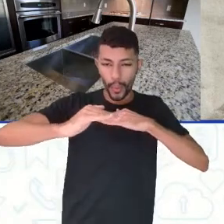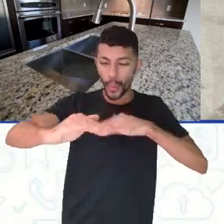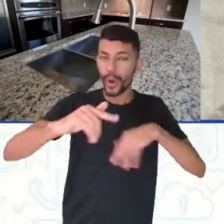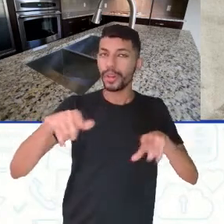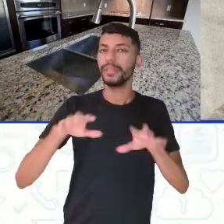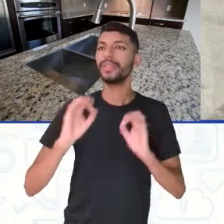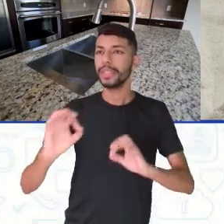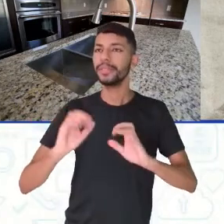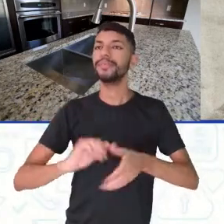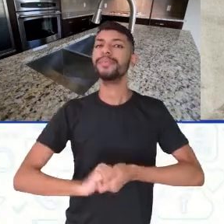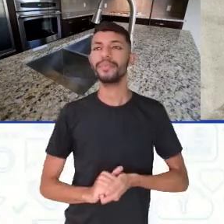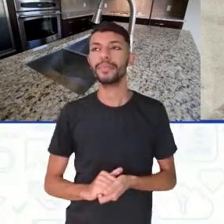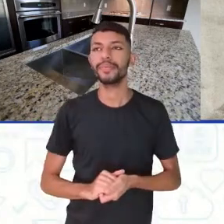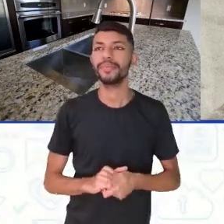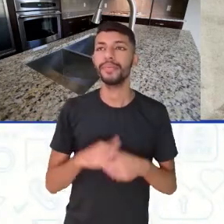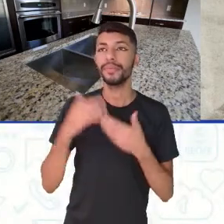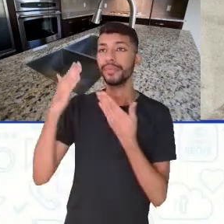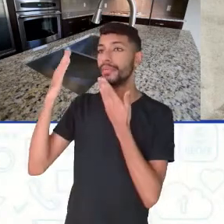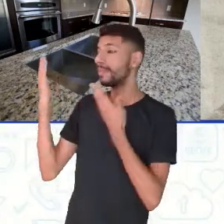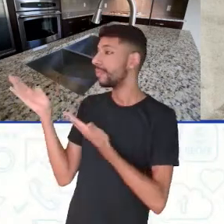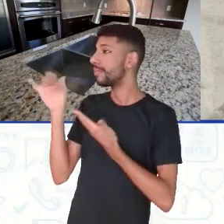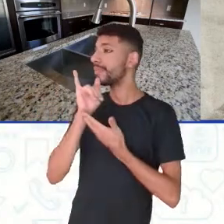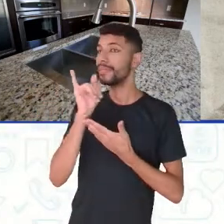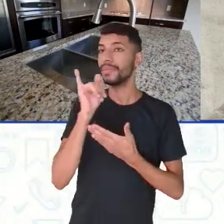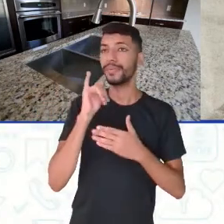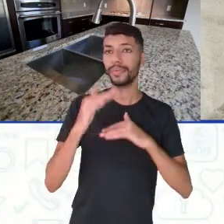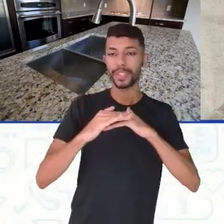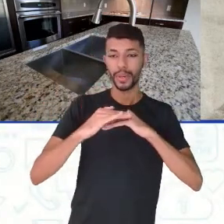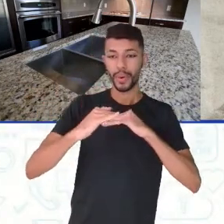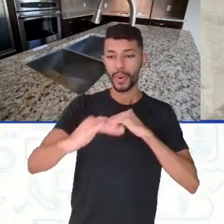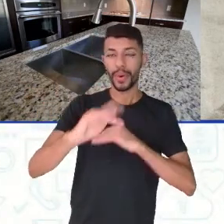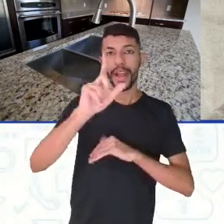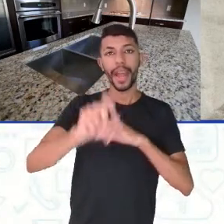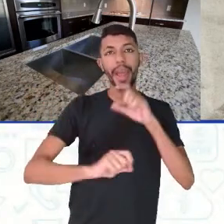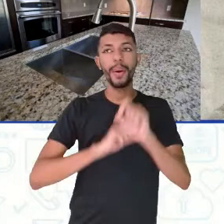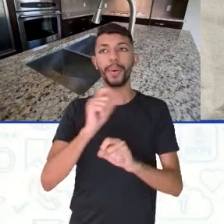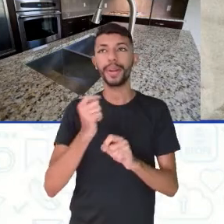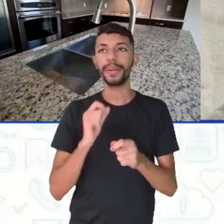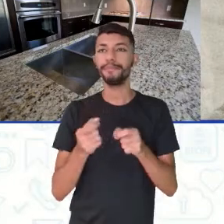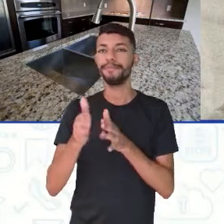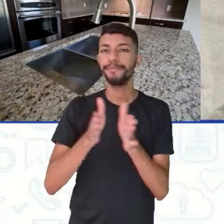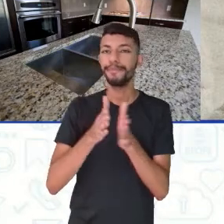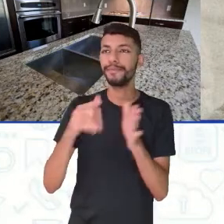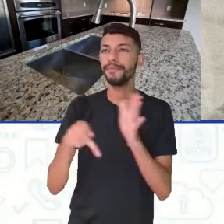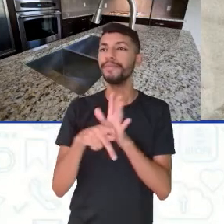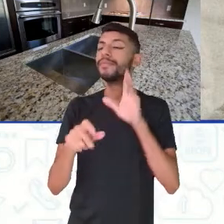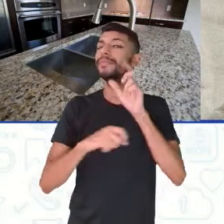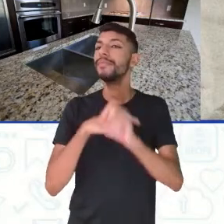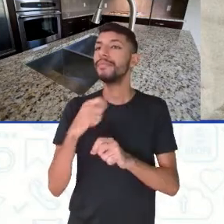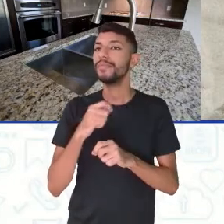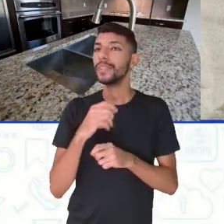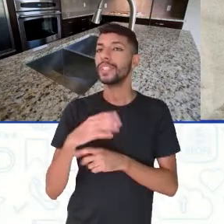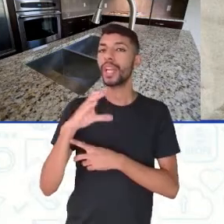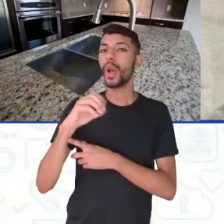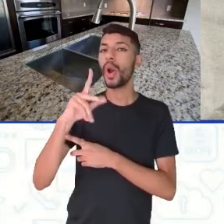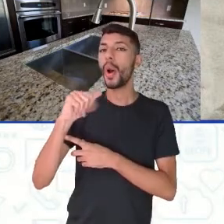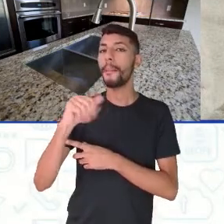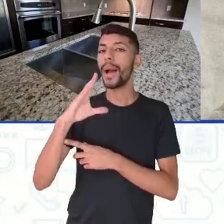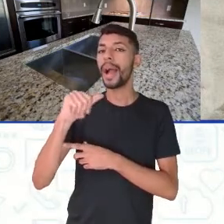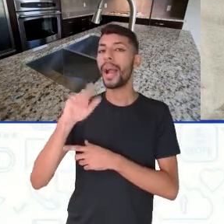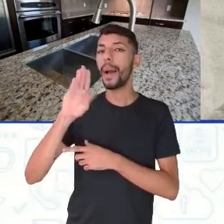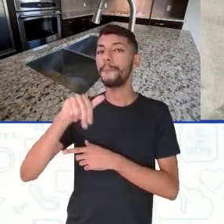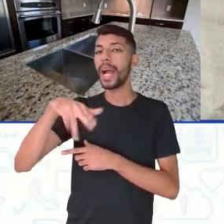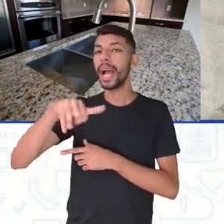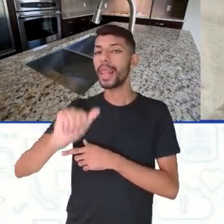esse tipo. Essa calçada aí superior, gente, é um pedacinho da calçada de Copacabana, bem